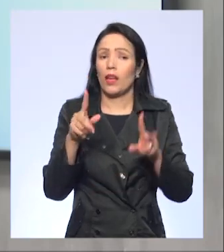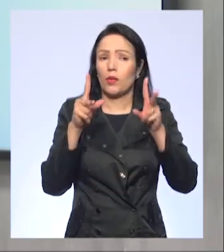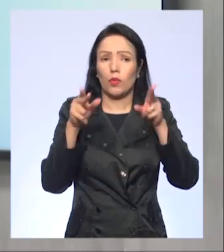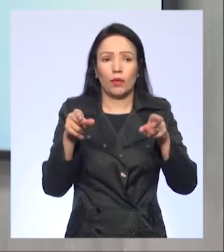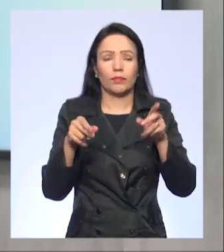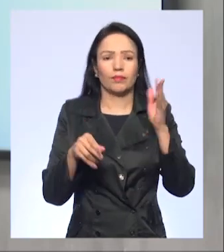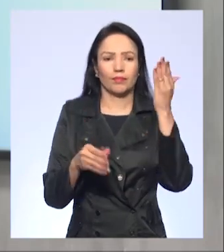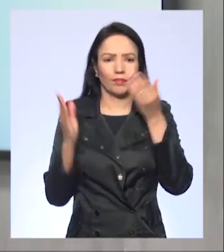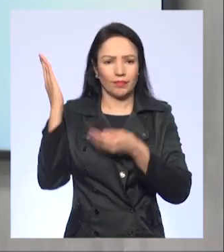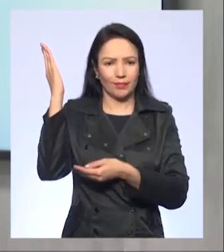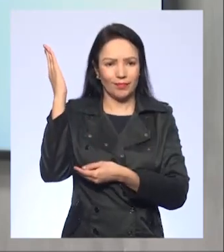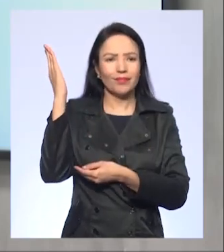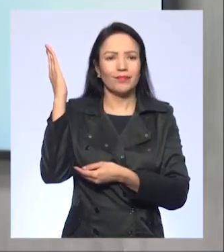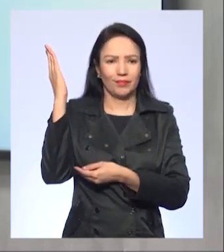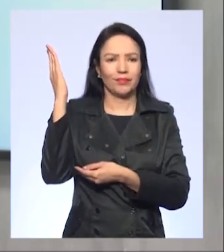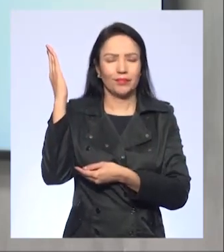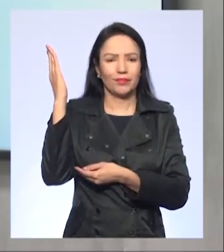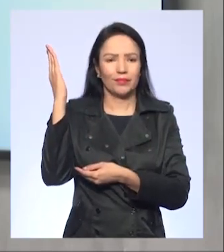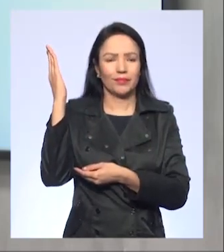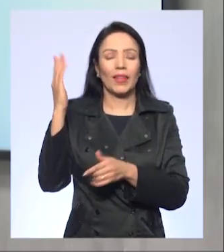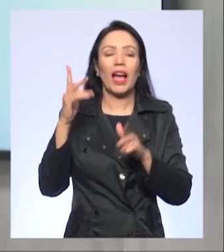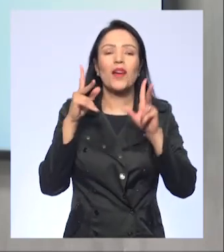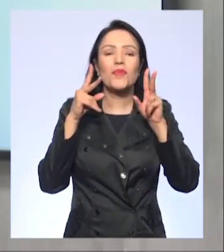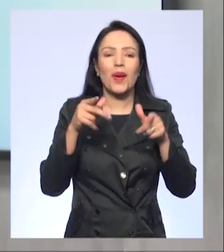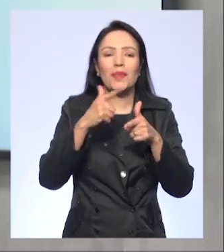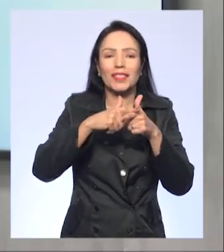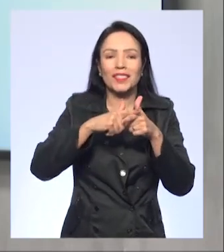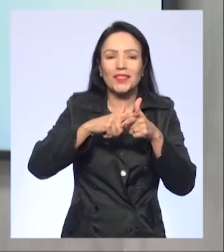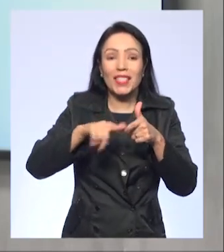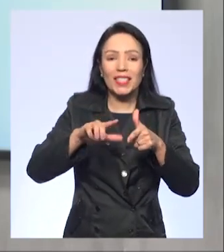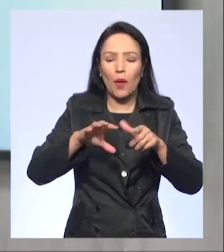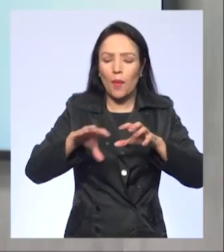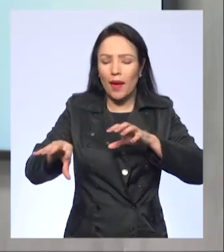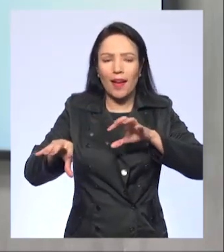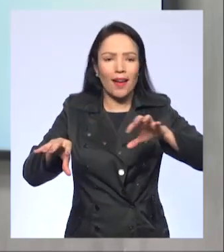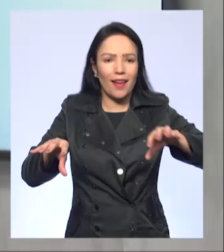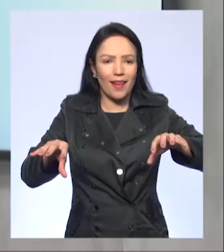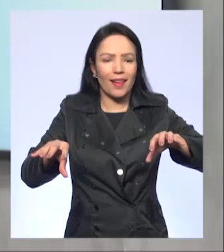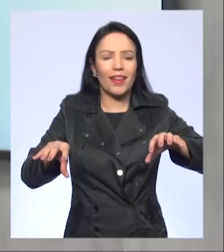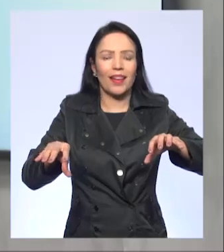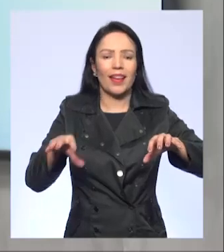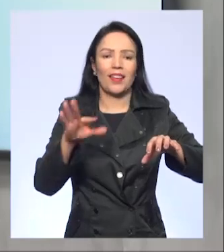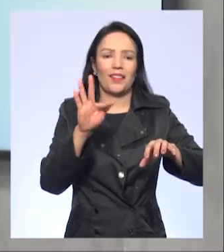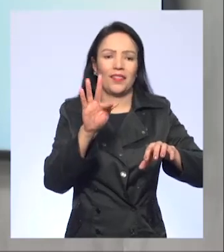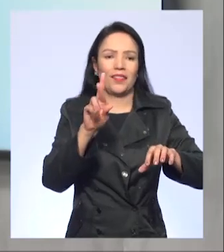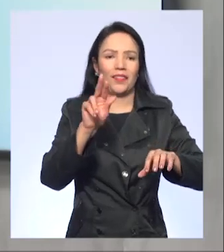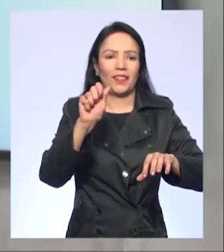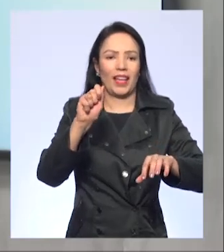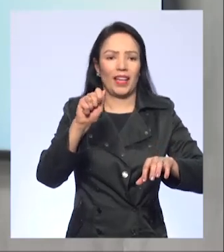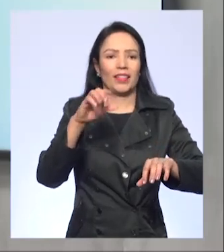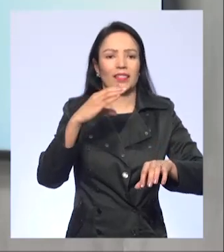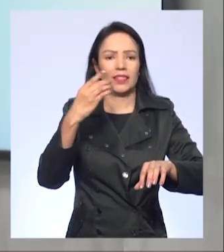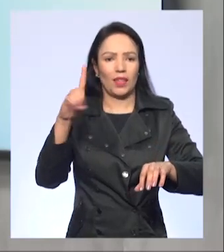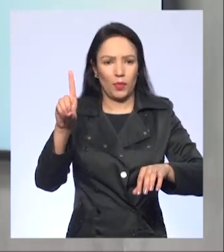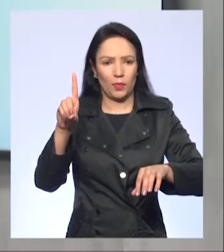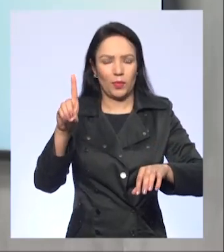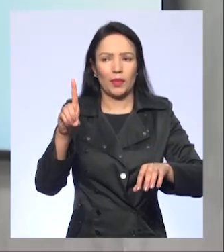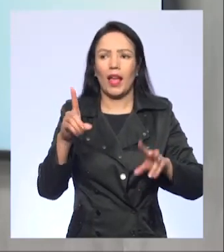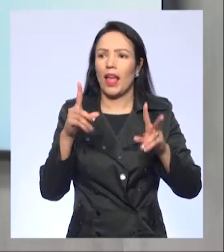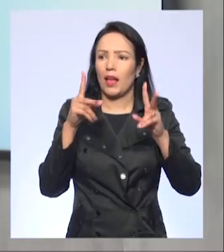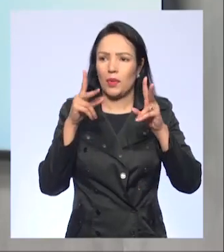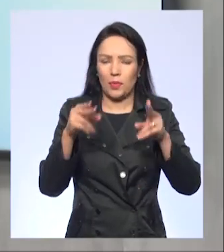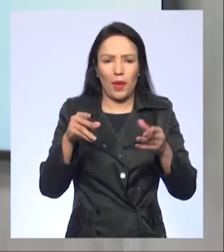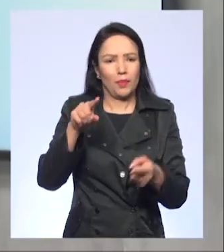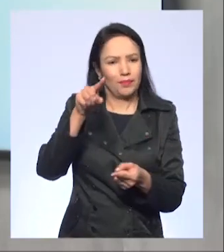proporção. Razão significa divisão, significa fração, beleza? Proporção